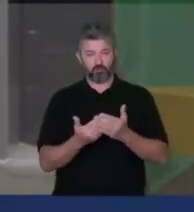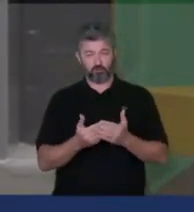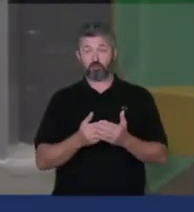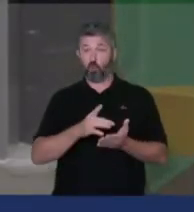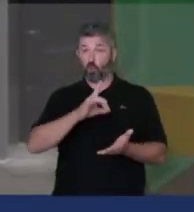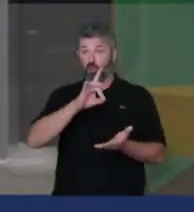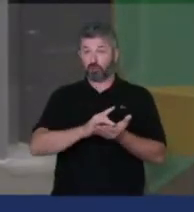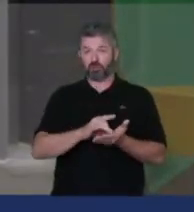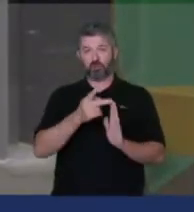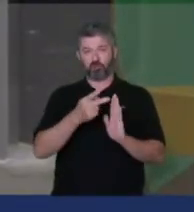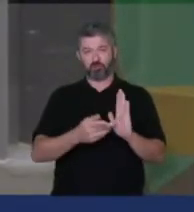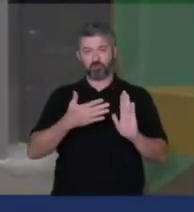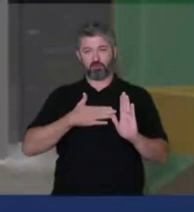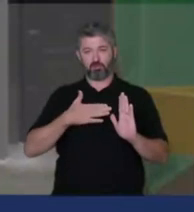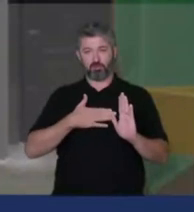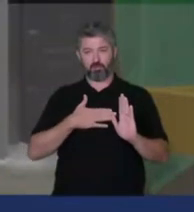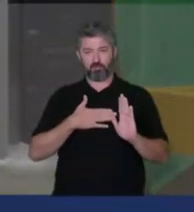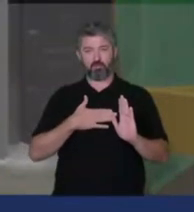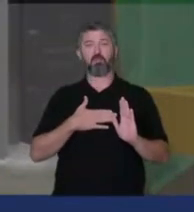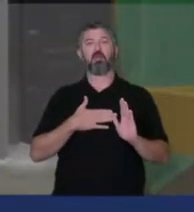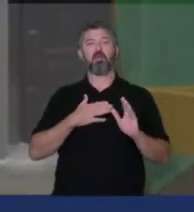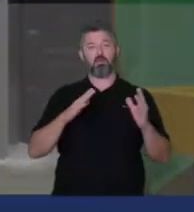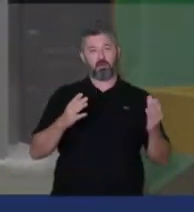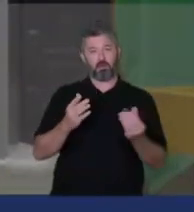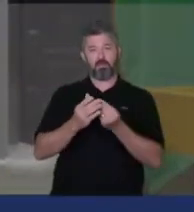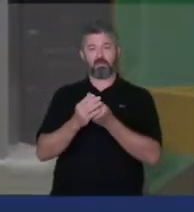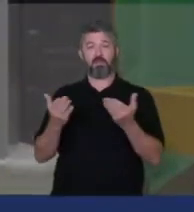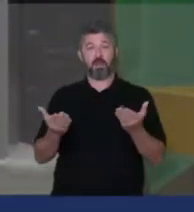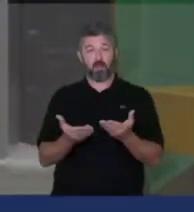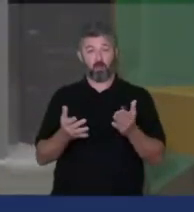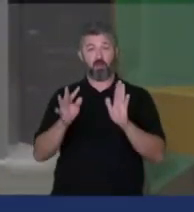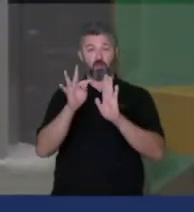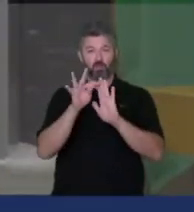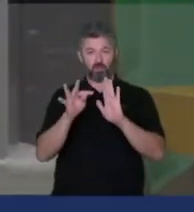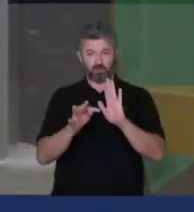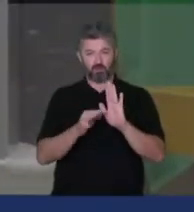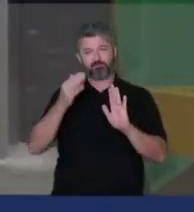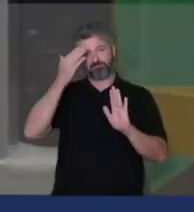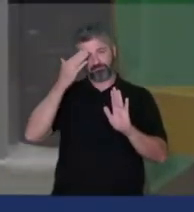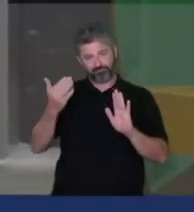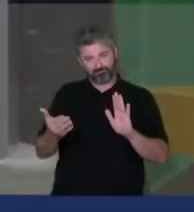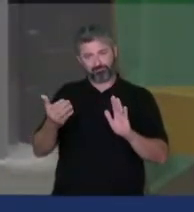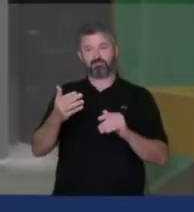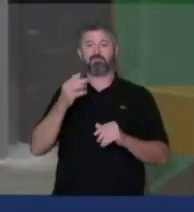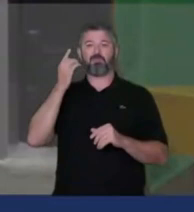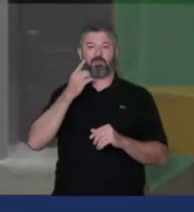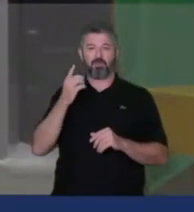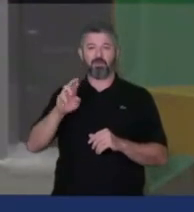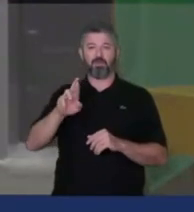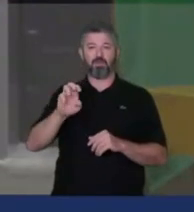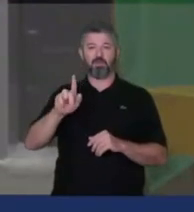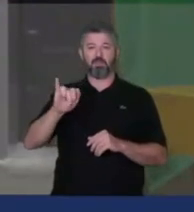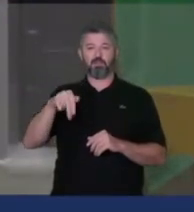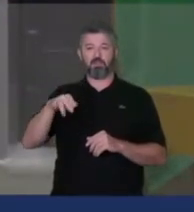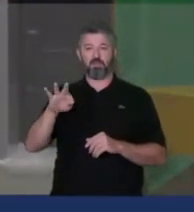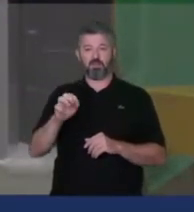que eu apresentei. Ele foi apensado a outra e agora no texto, que eu agradeço muito aqui a nossa deputada Reginete, que fez